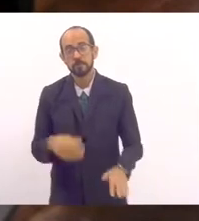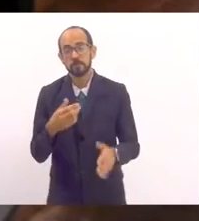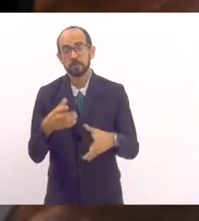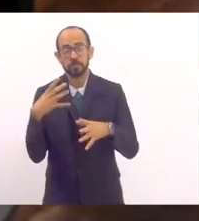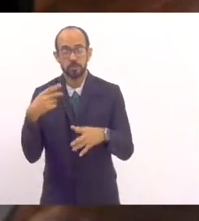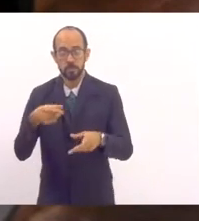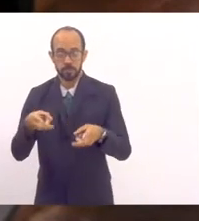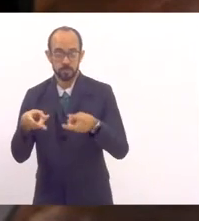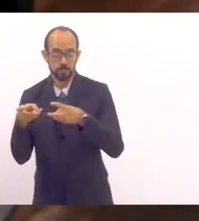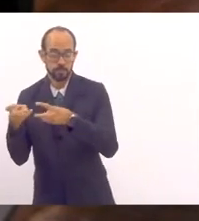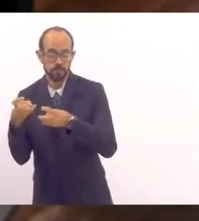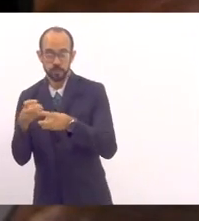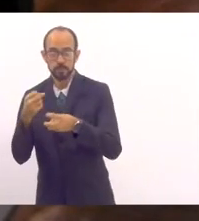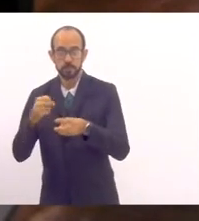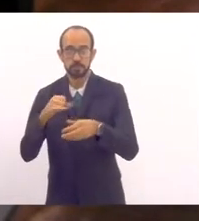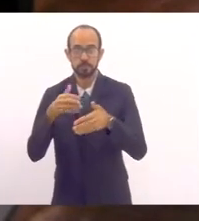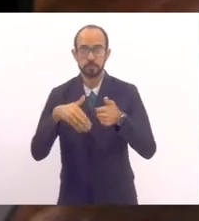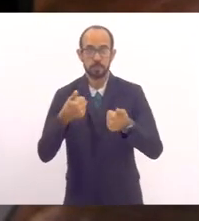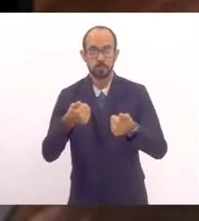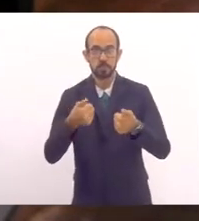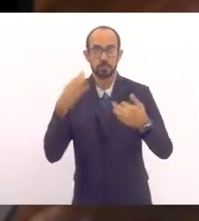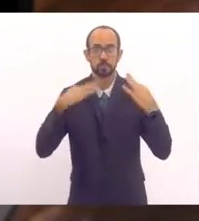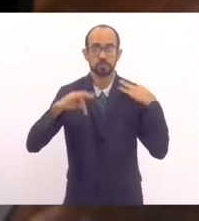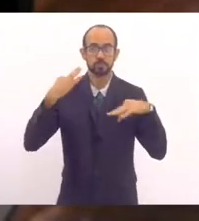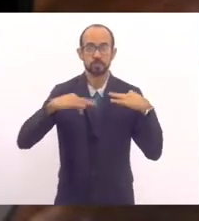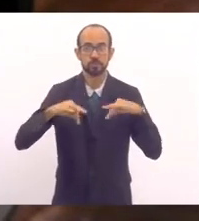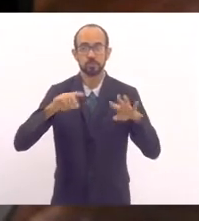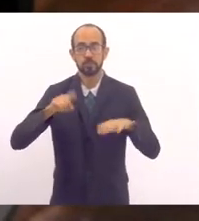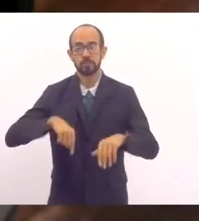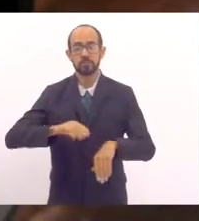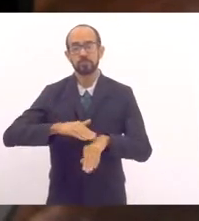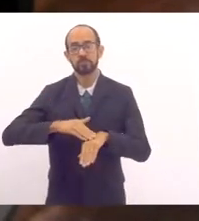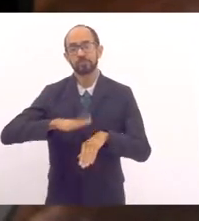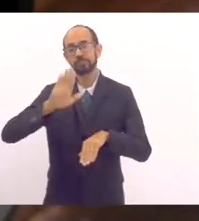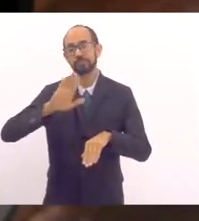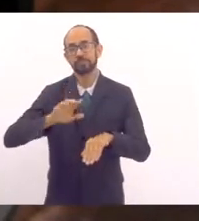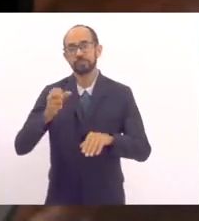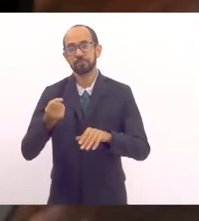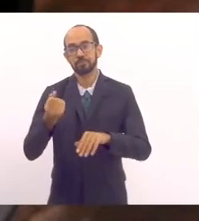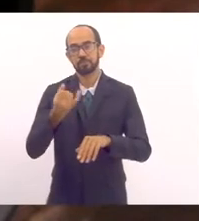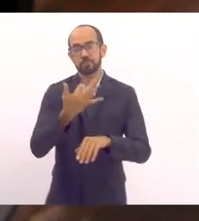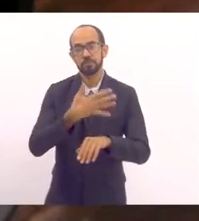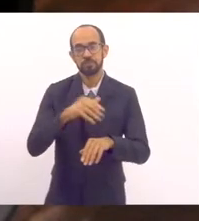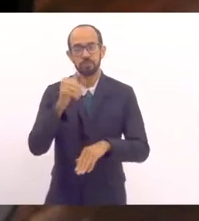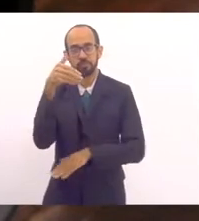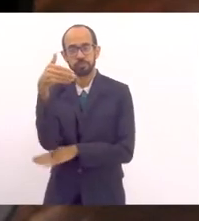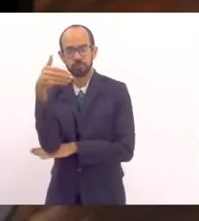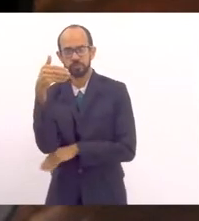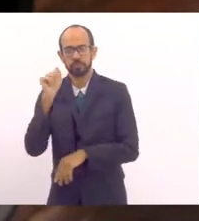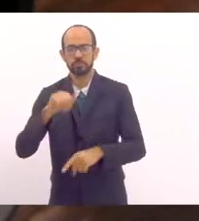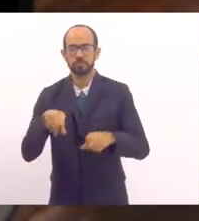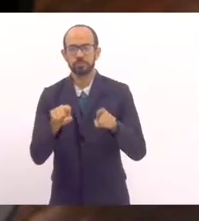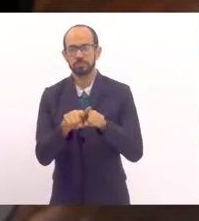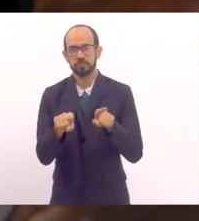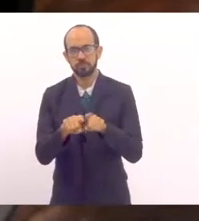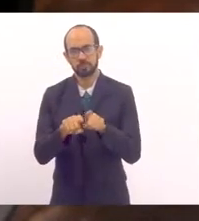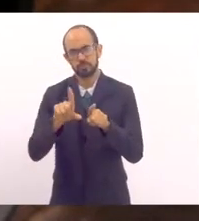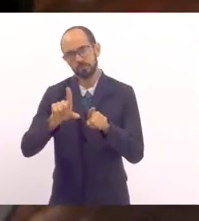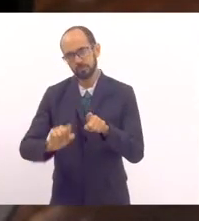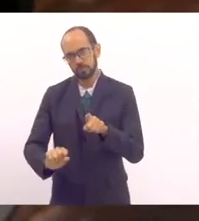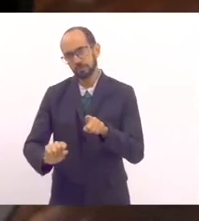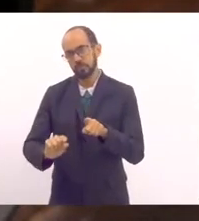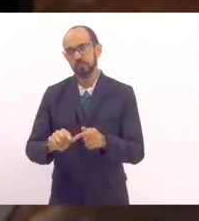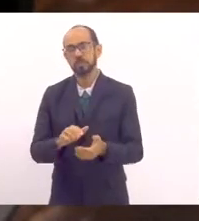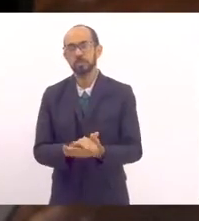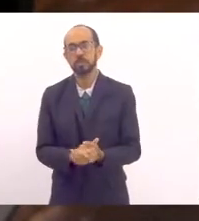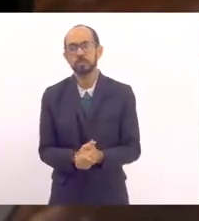ou crescendo dentro da atividade do turismo é o aumento da quantidade de hospedagem ou a diminuição do uso dessas